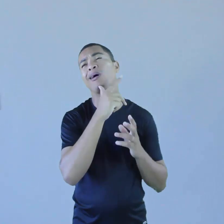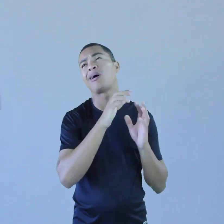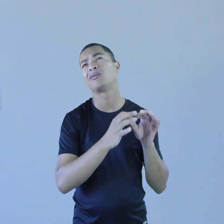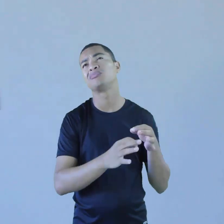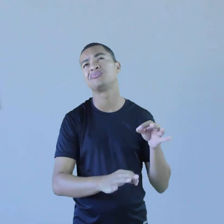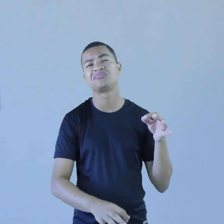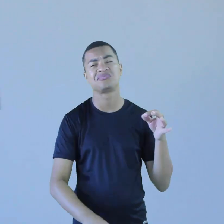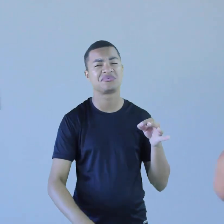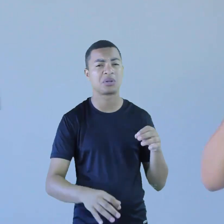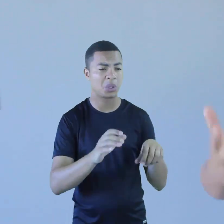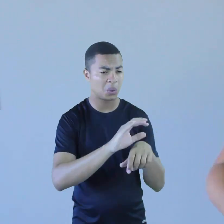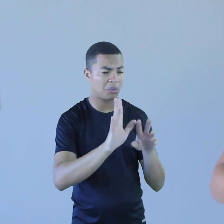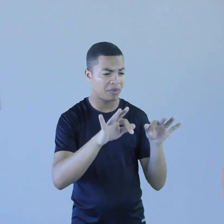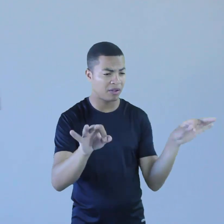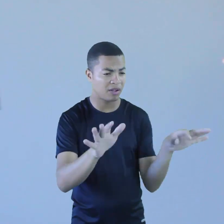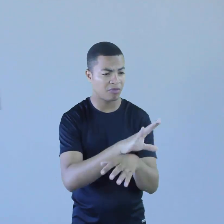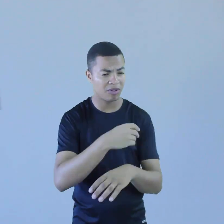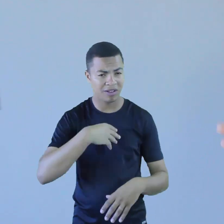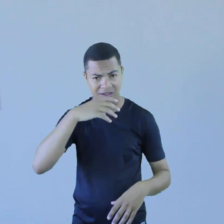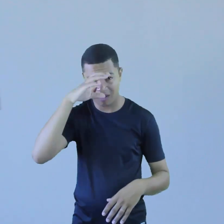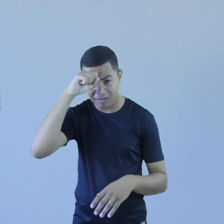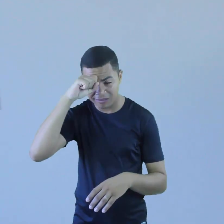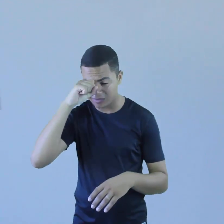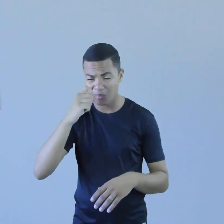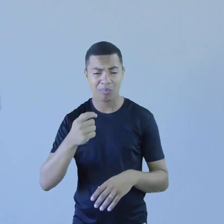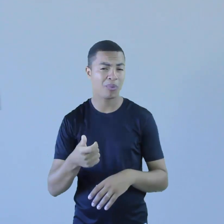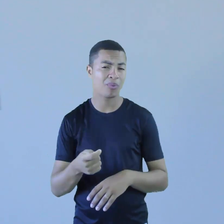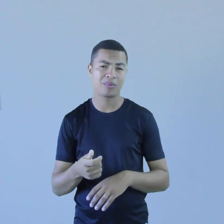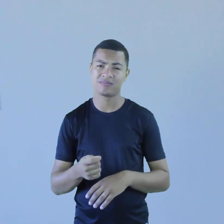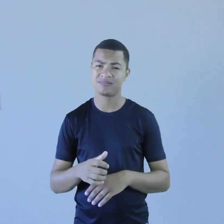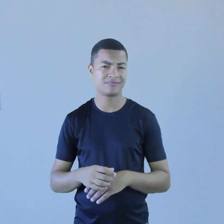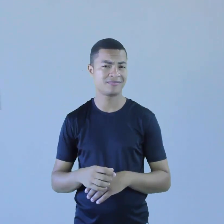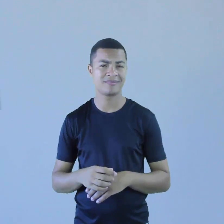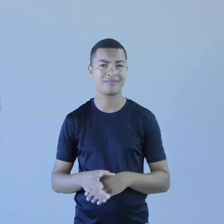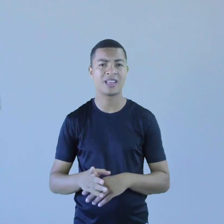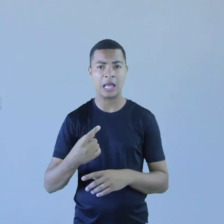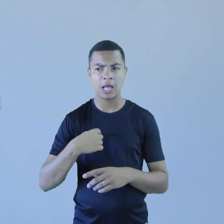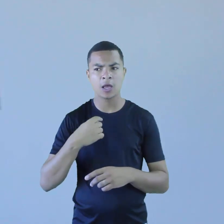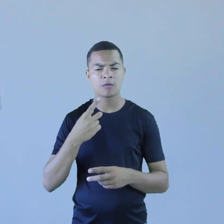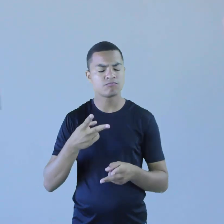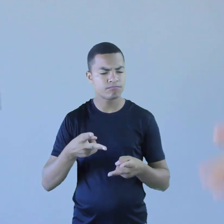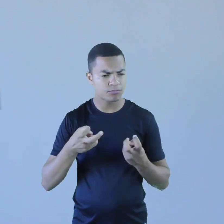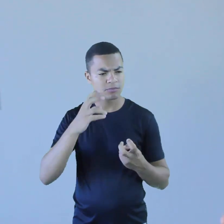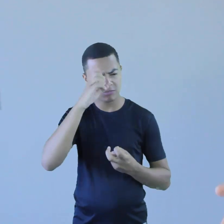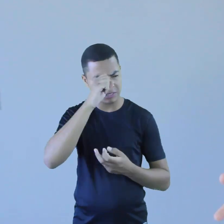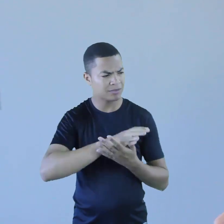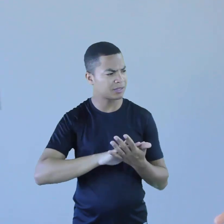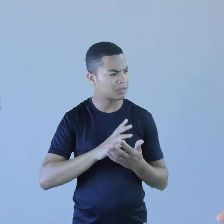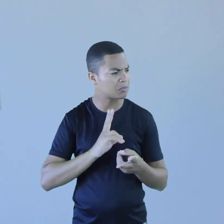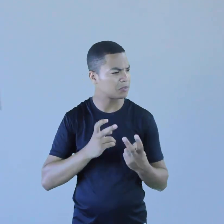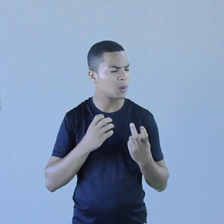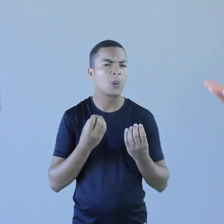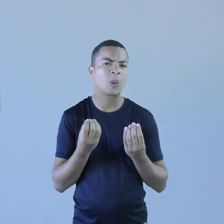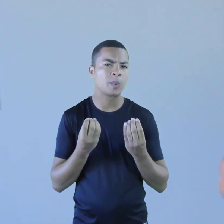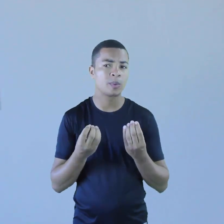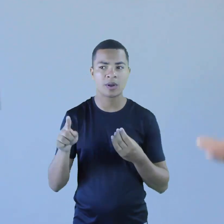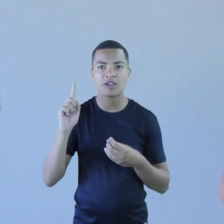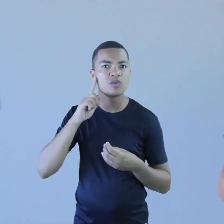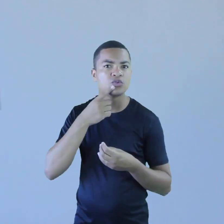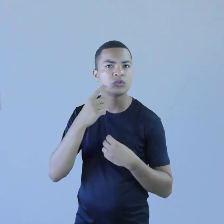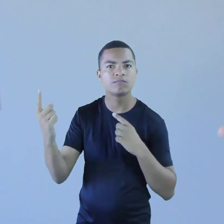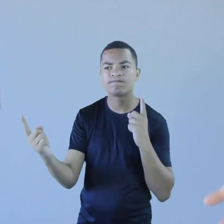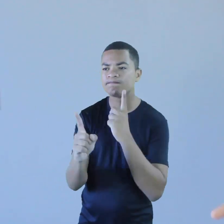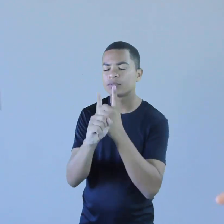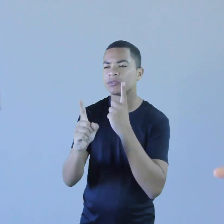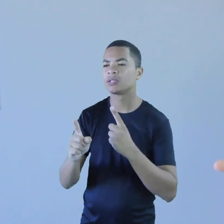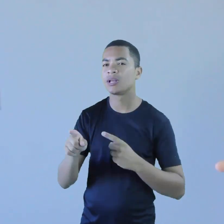encontrava um surdo. Eu ficava tentando me basear em todas aquelas regras gramaticais, e o surdo sinaliza muito rápido, e eu tentando